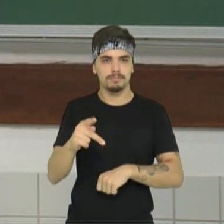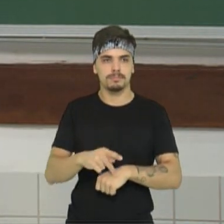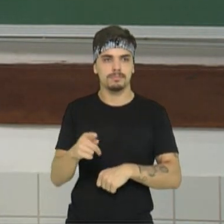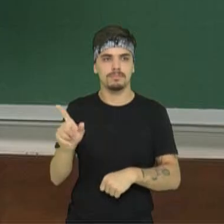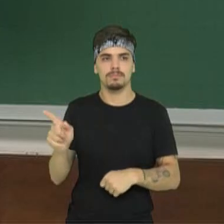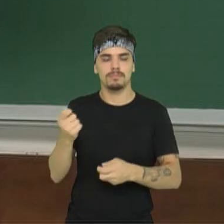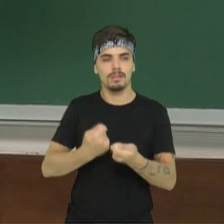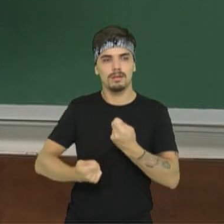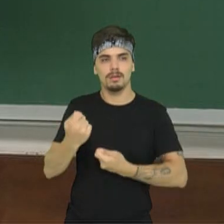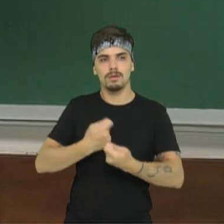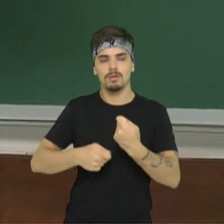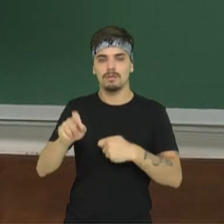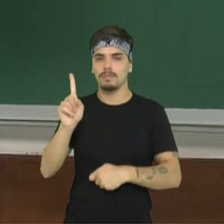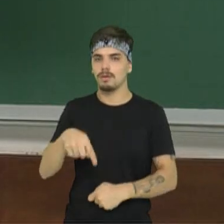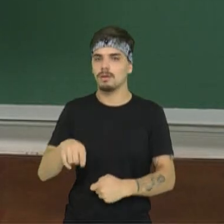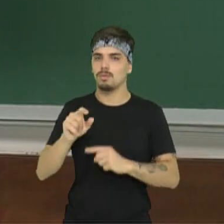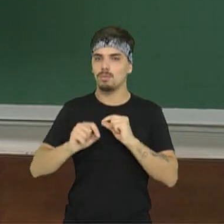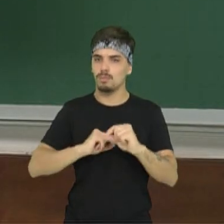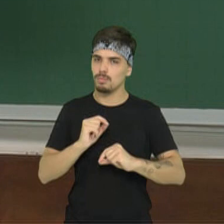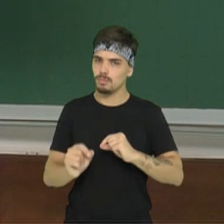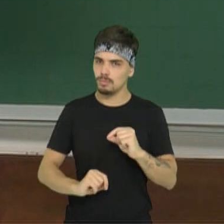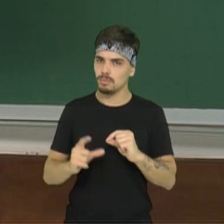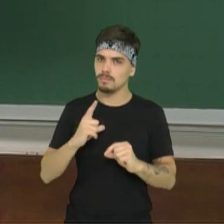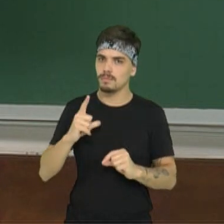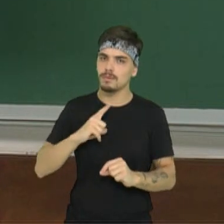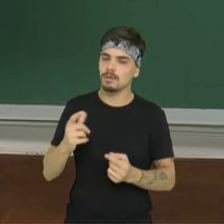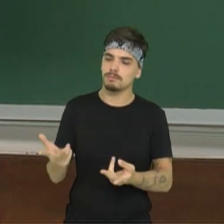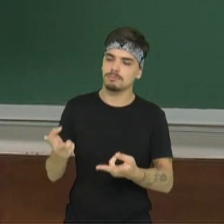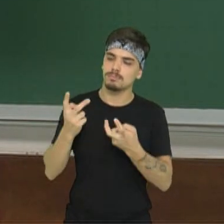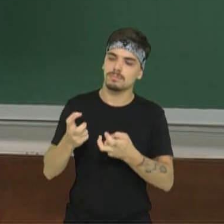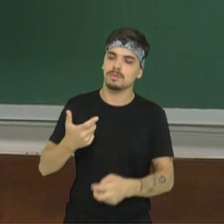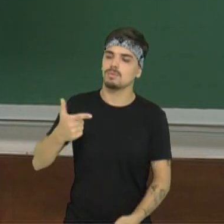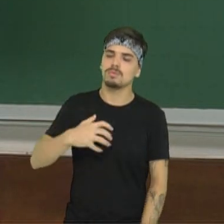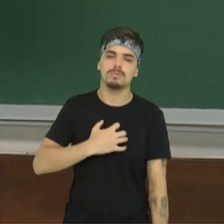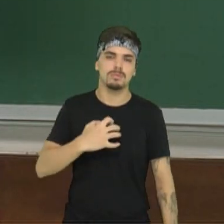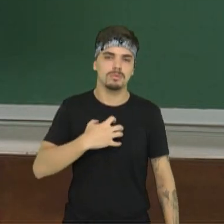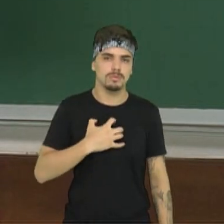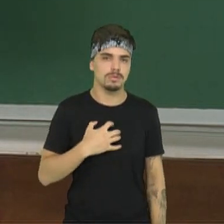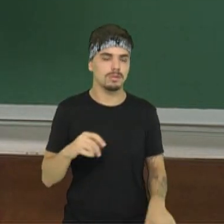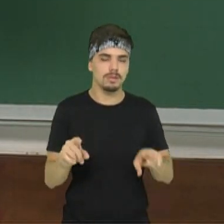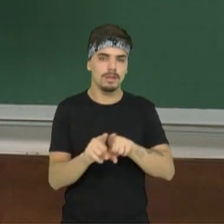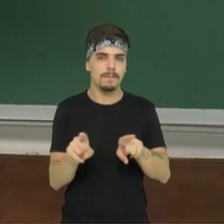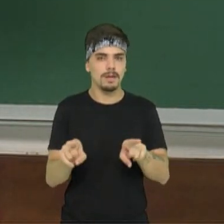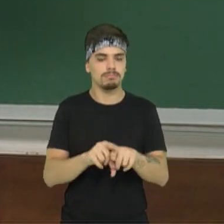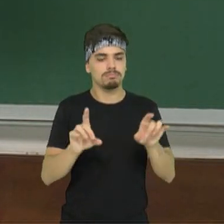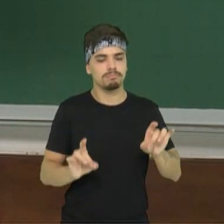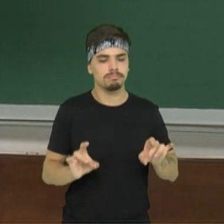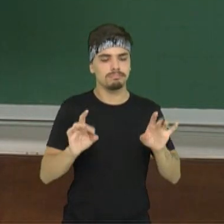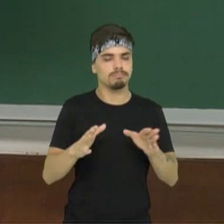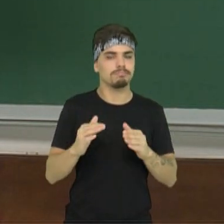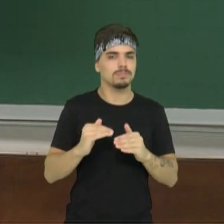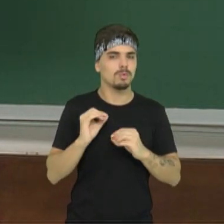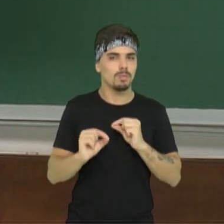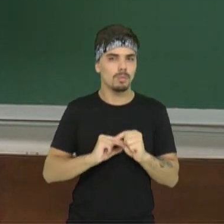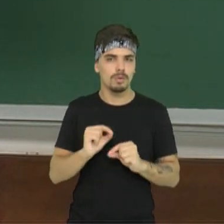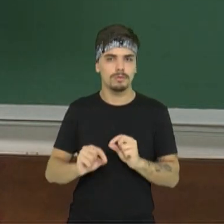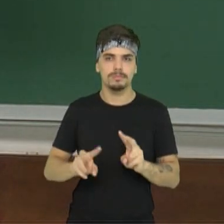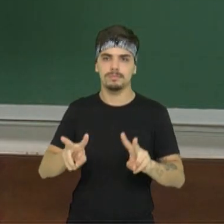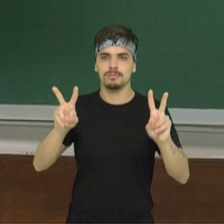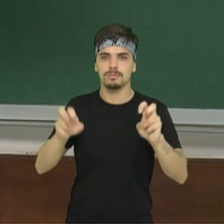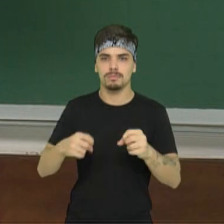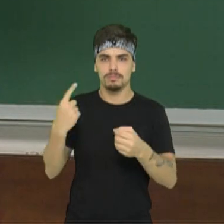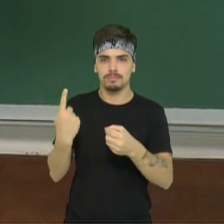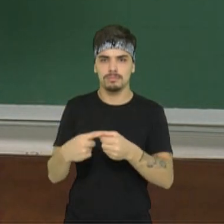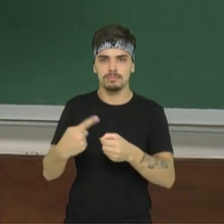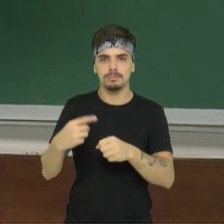bloco econômico, eles passaram a enxergar isso de outra forma e também largaram na frente nesse quesito das